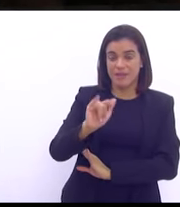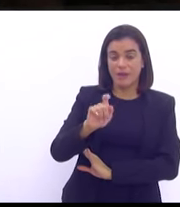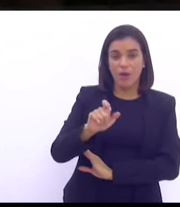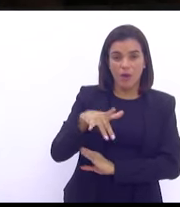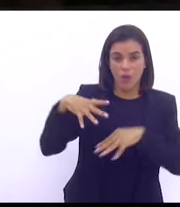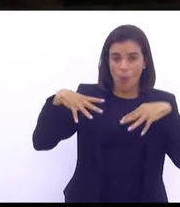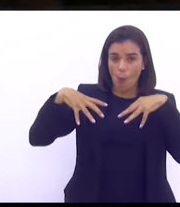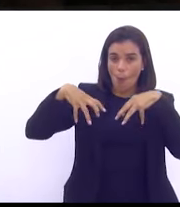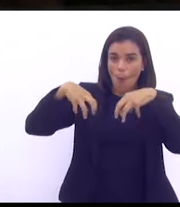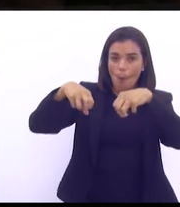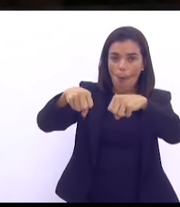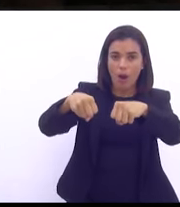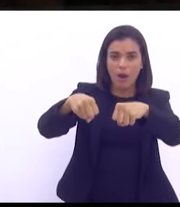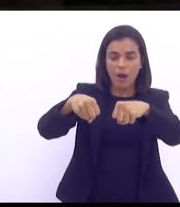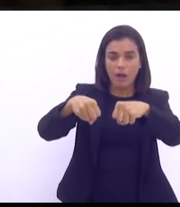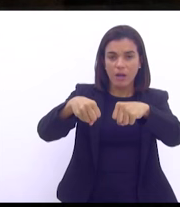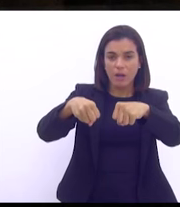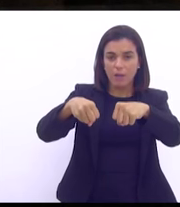sei se já voltou.